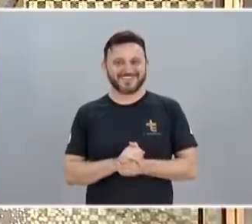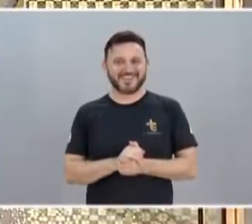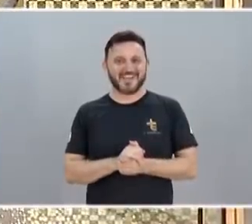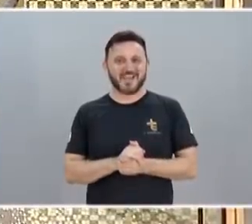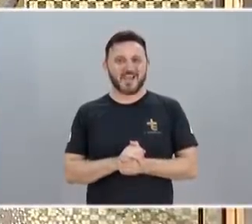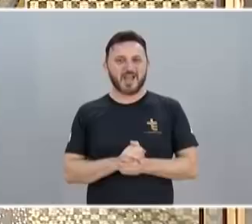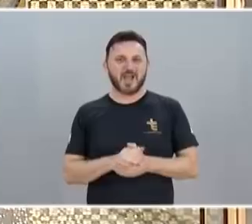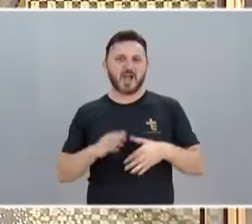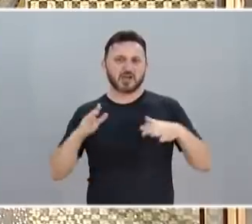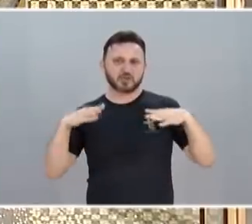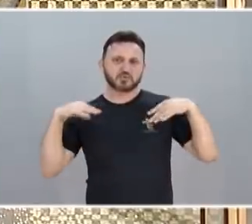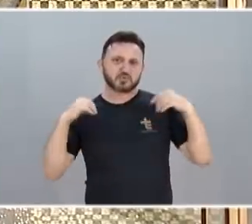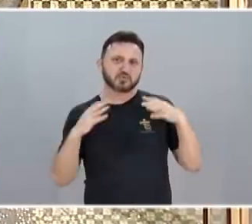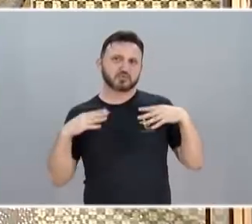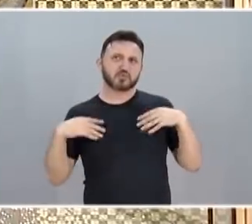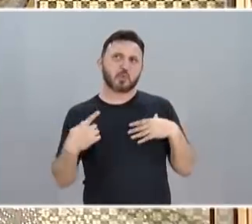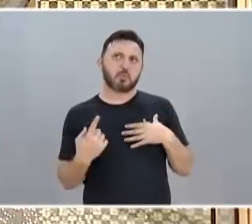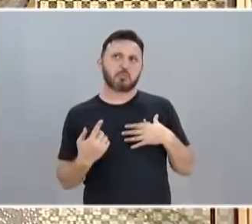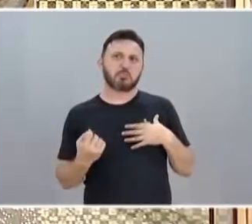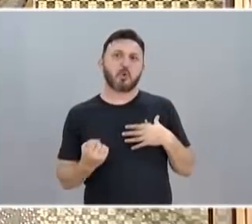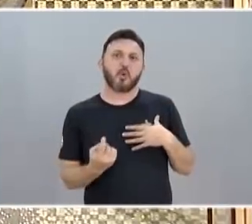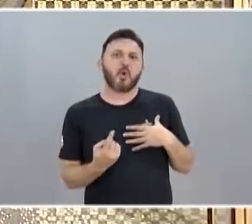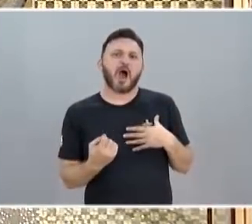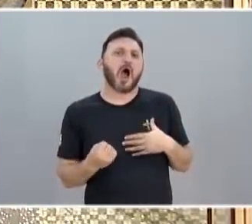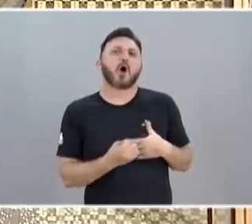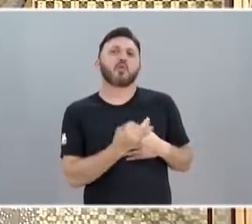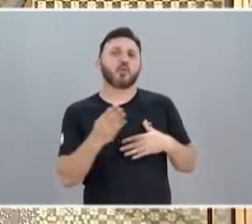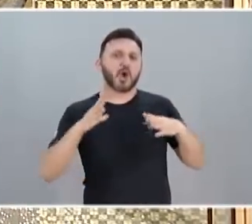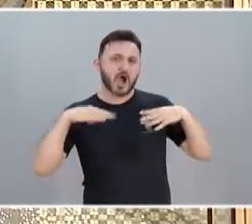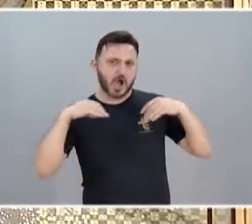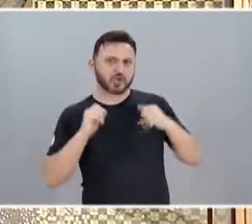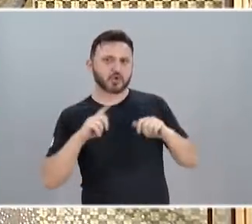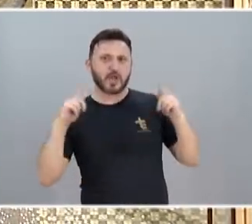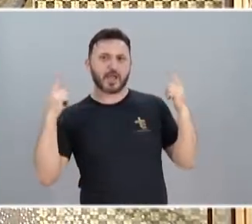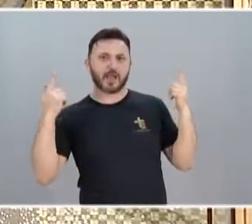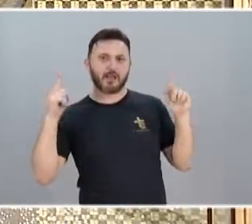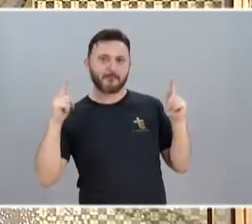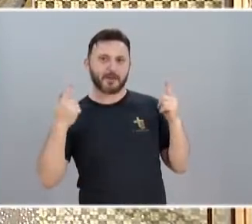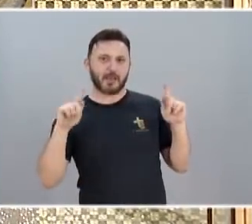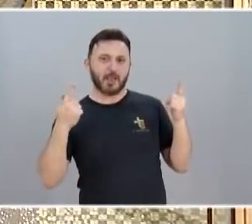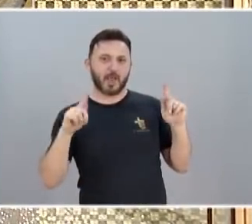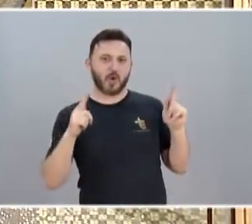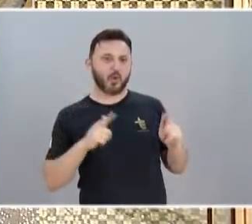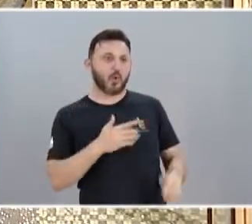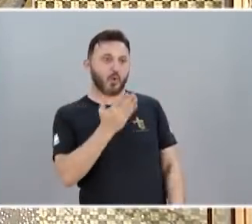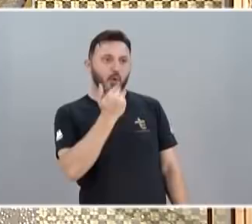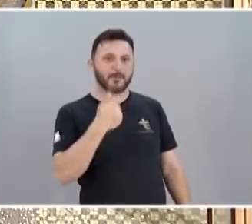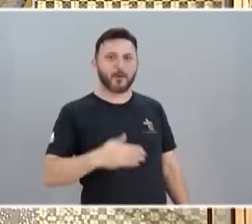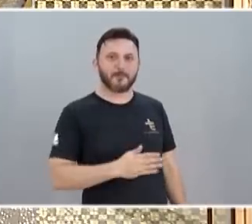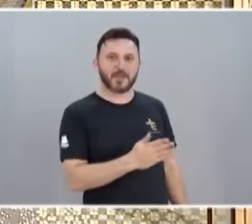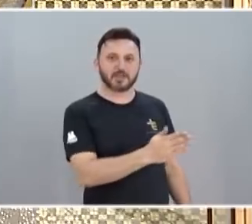algum anjo, diz na Bíblia que o arcanjo Gabriel teria comido peixe?